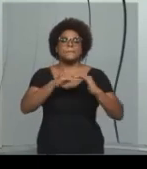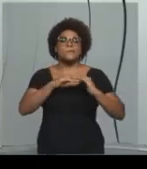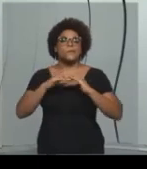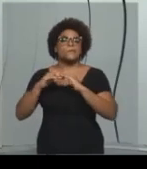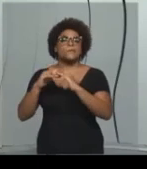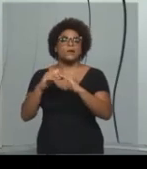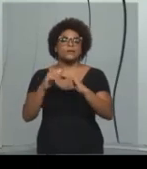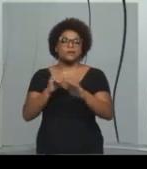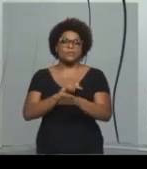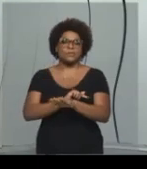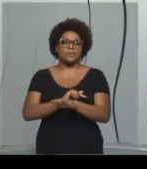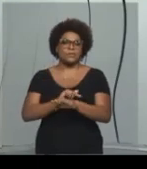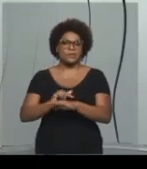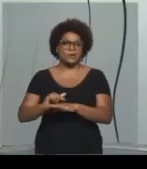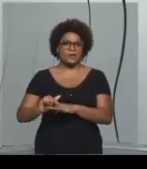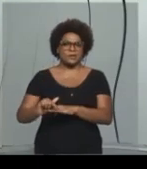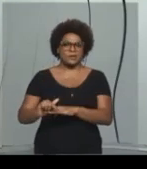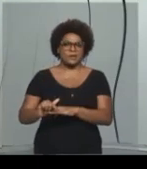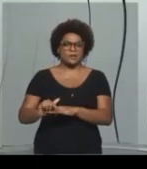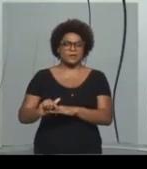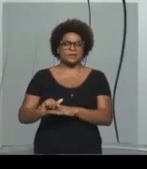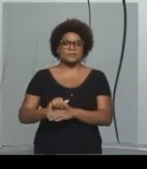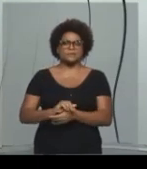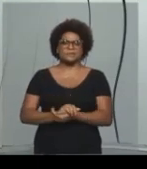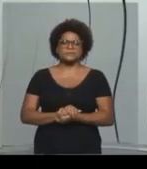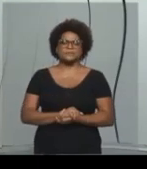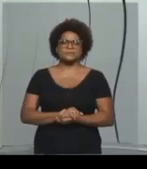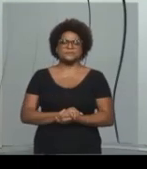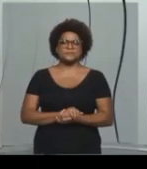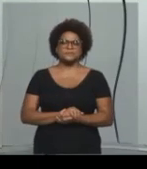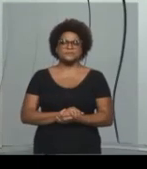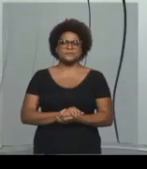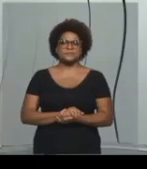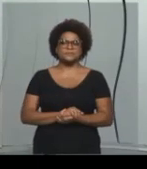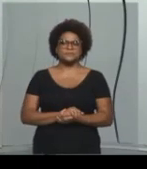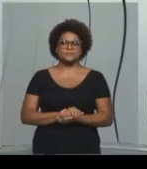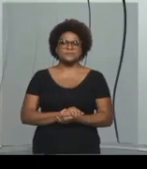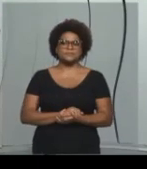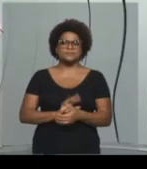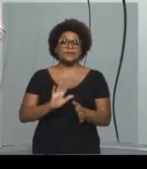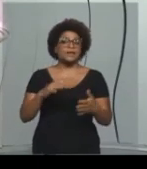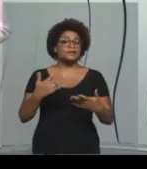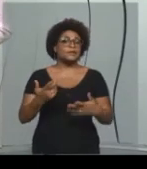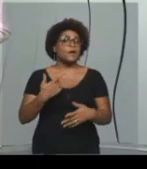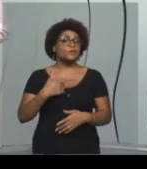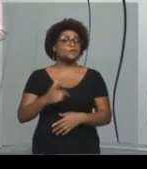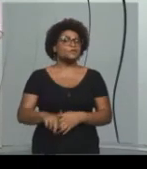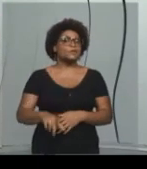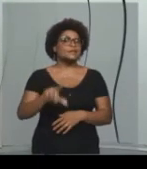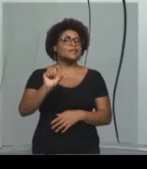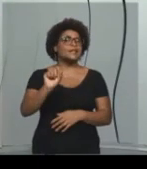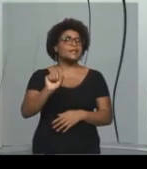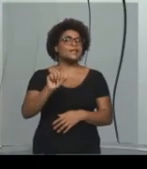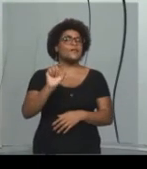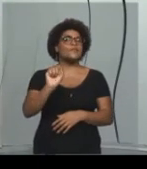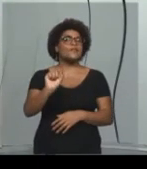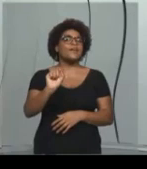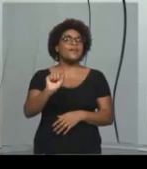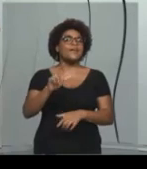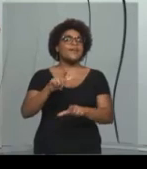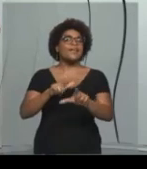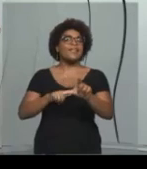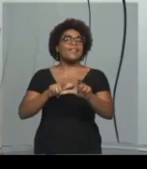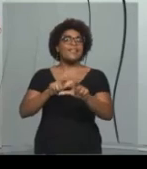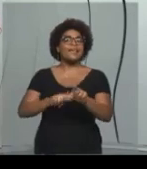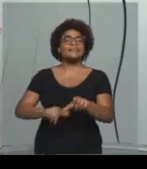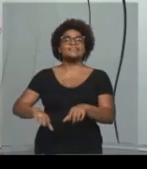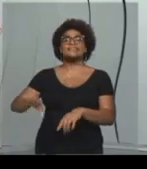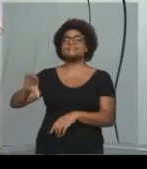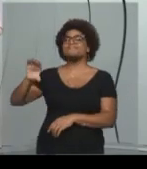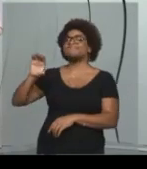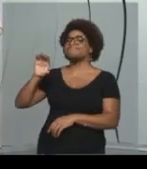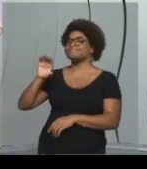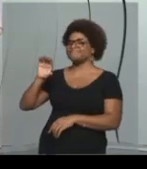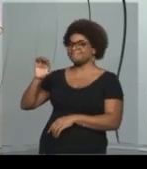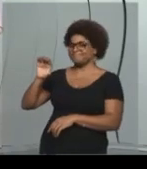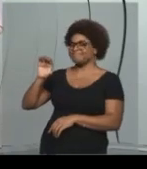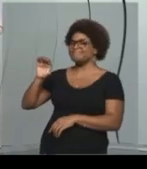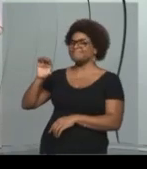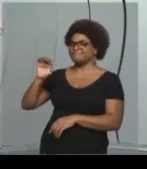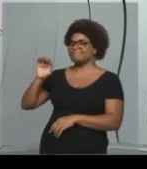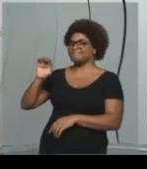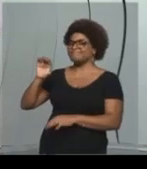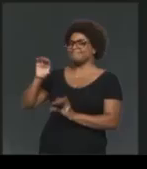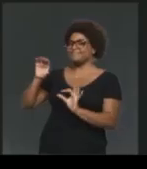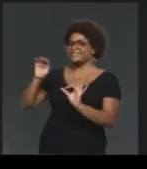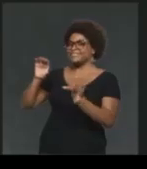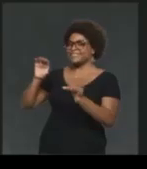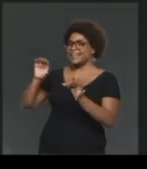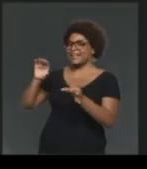então, dos comportamentos. O que a gente elegeria, então? Letra C, né, gente? Olha aí.